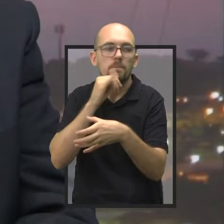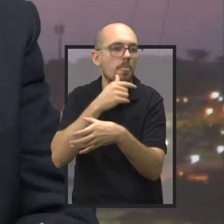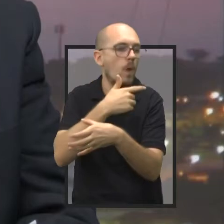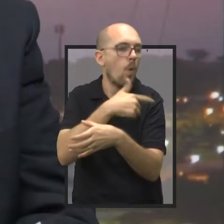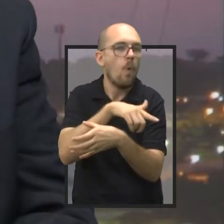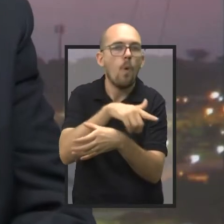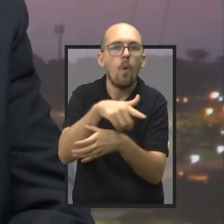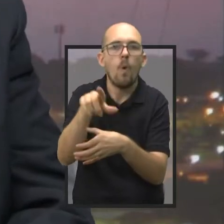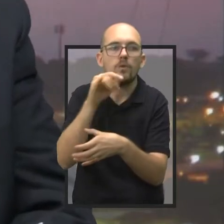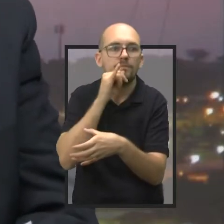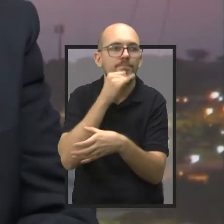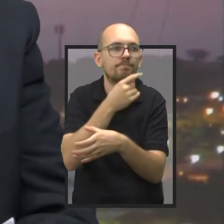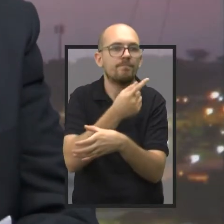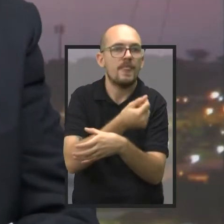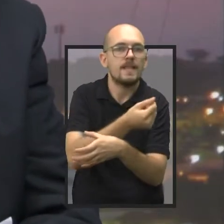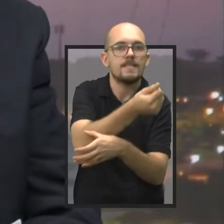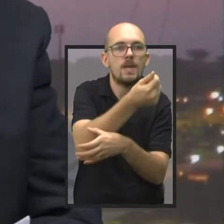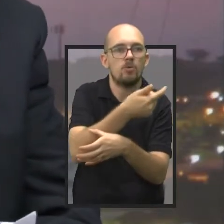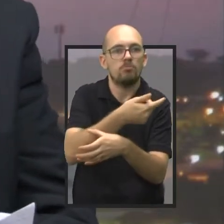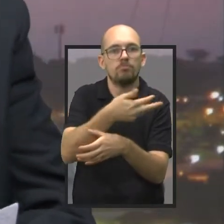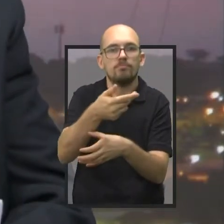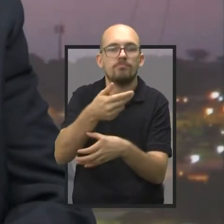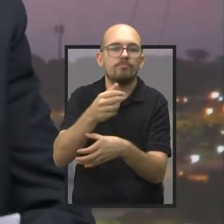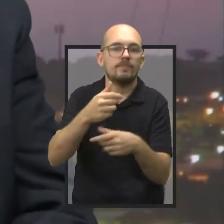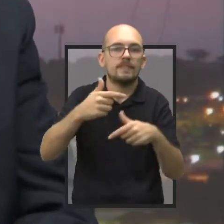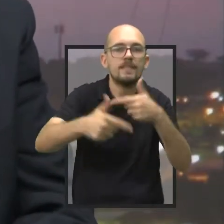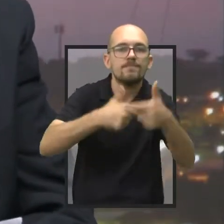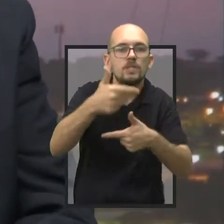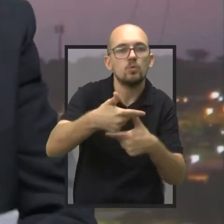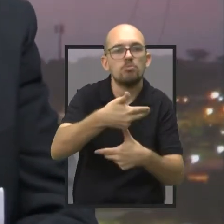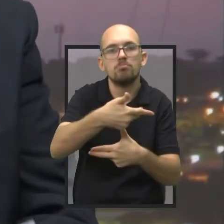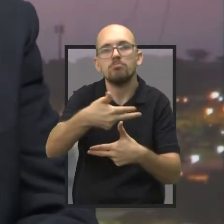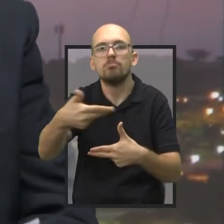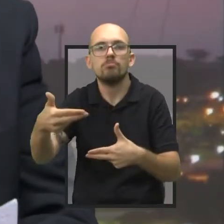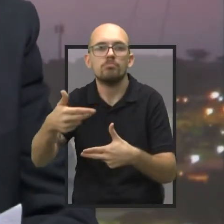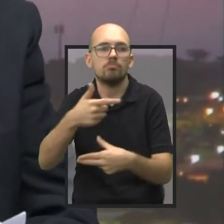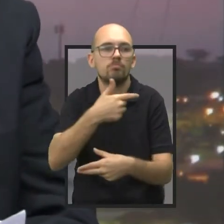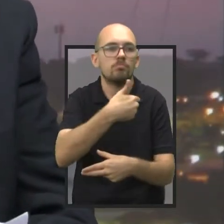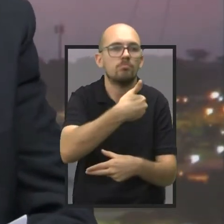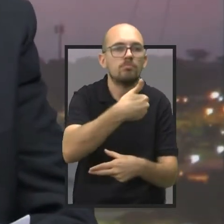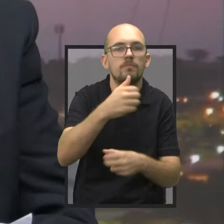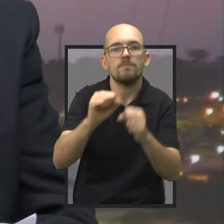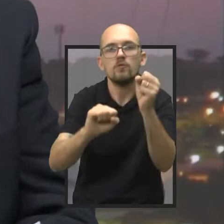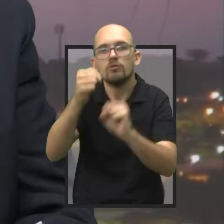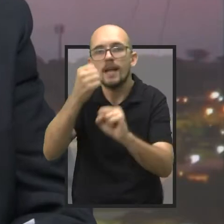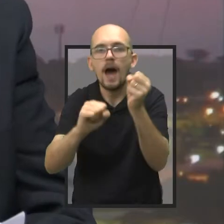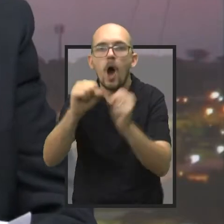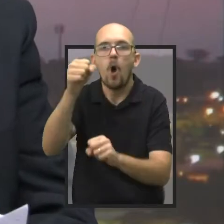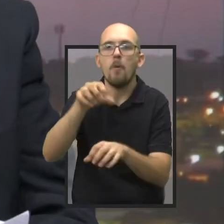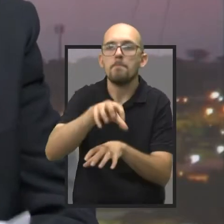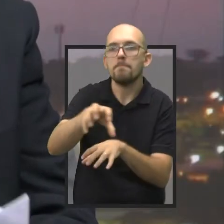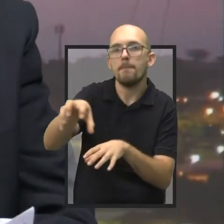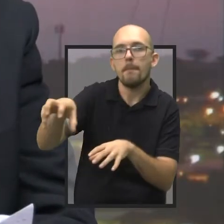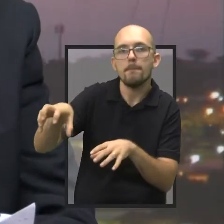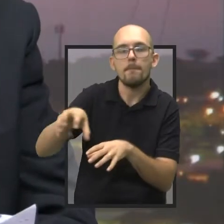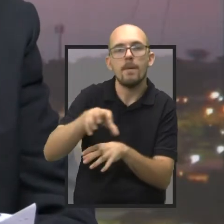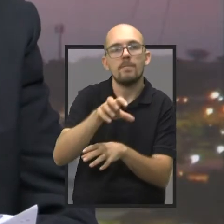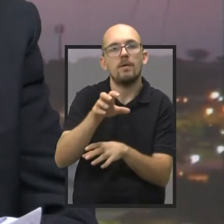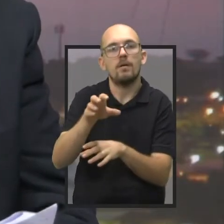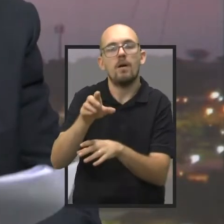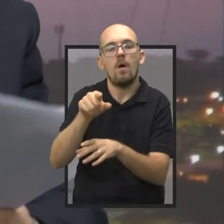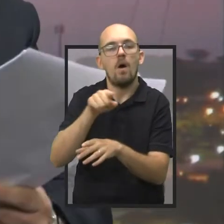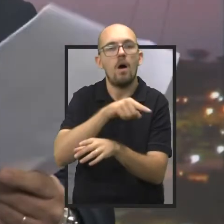mercado financeiro, o mercado de serviços, o mercado industrial, o polo industrial, ele